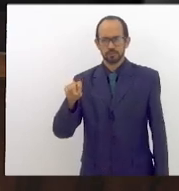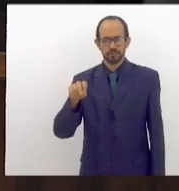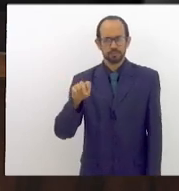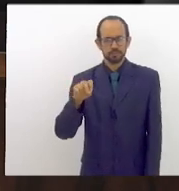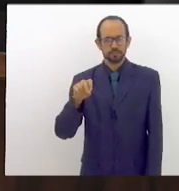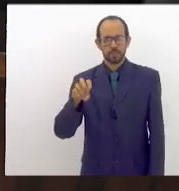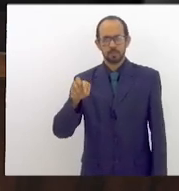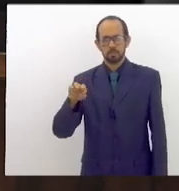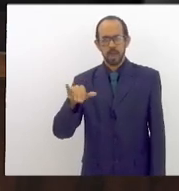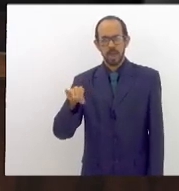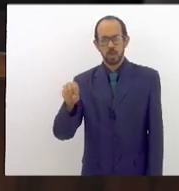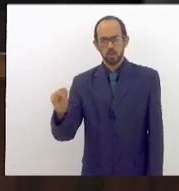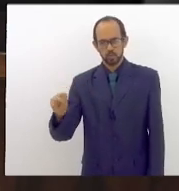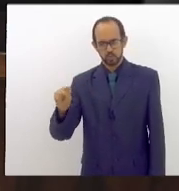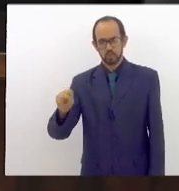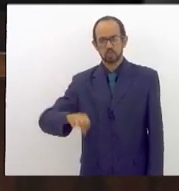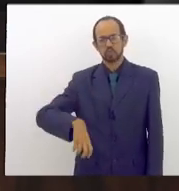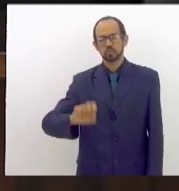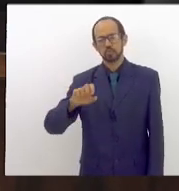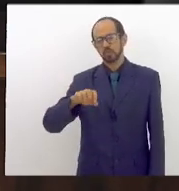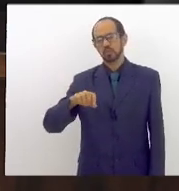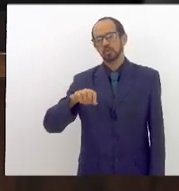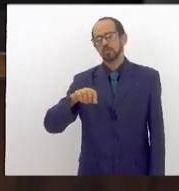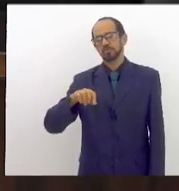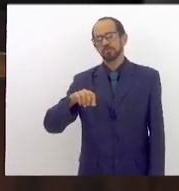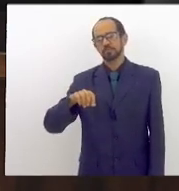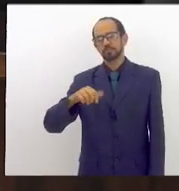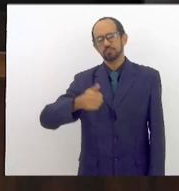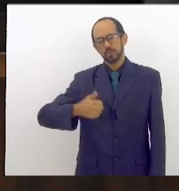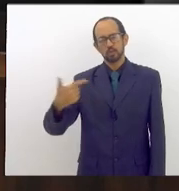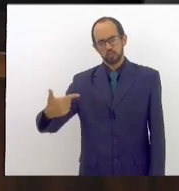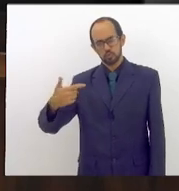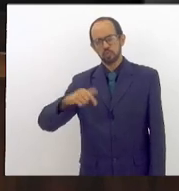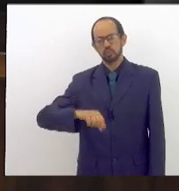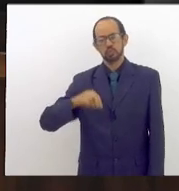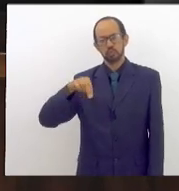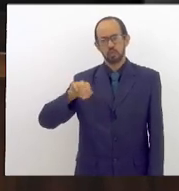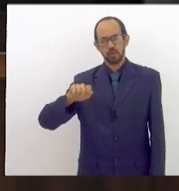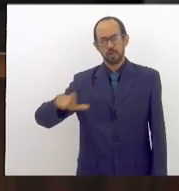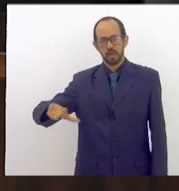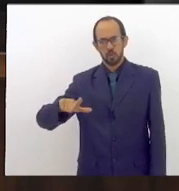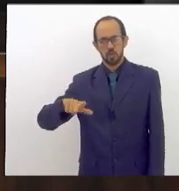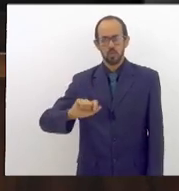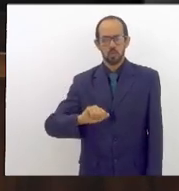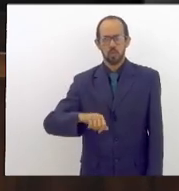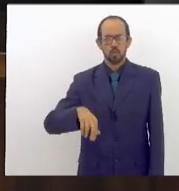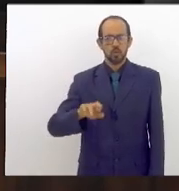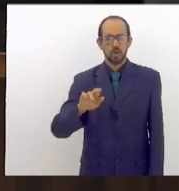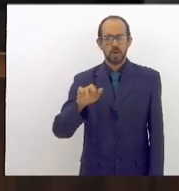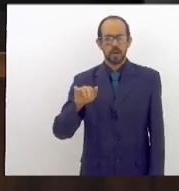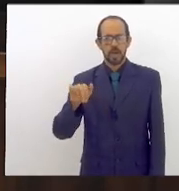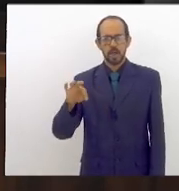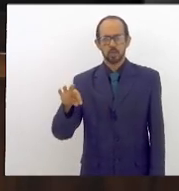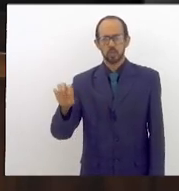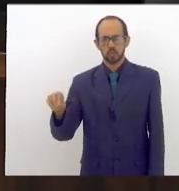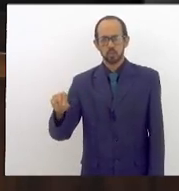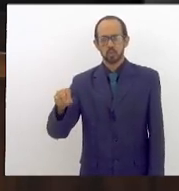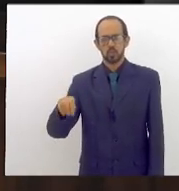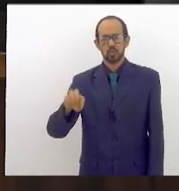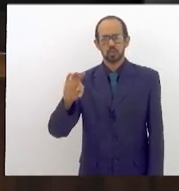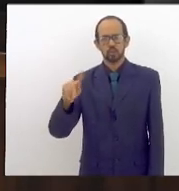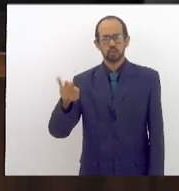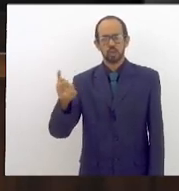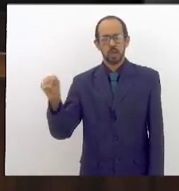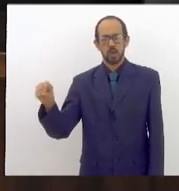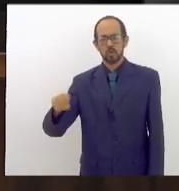Marcos Abraão Marcos Miller Marcos Vinícius Noel de Carvalho Rafael do gordo Renato Zaca Tiago Pampulha e